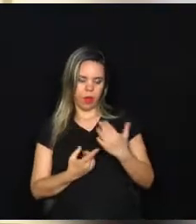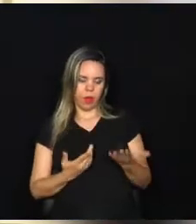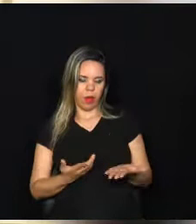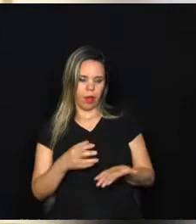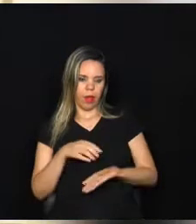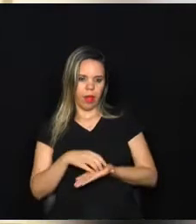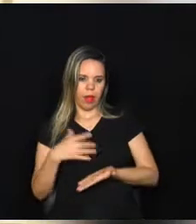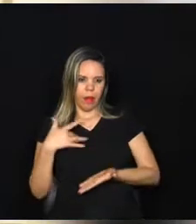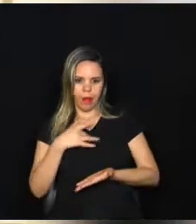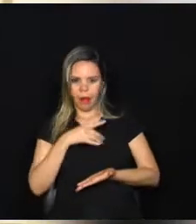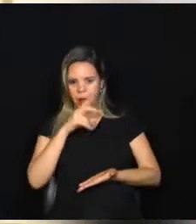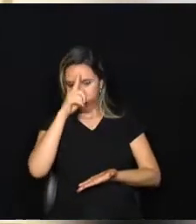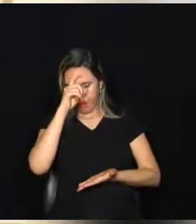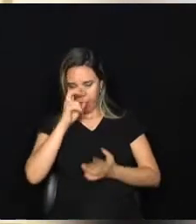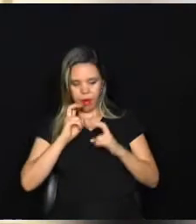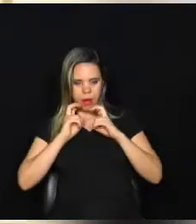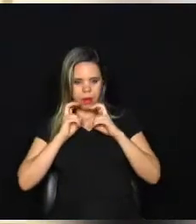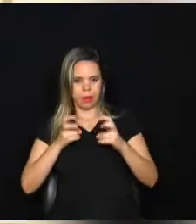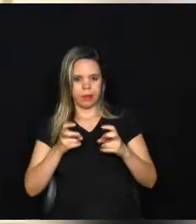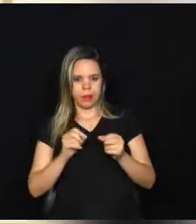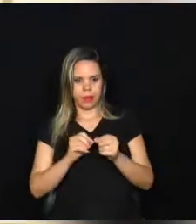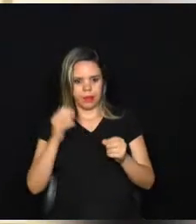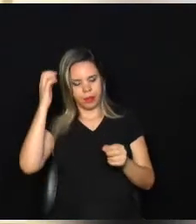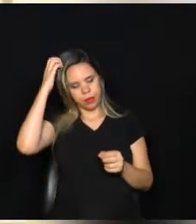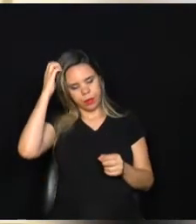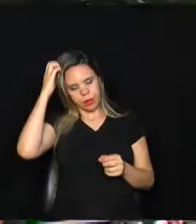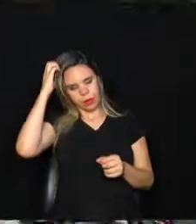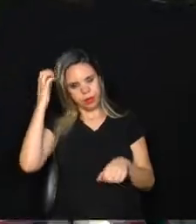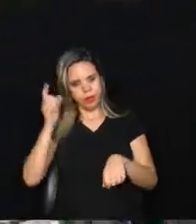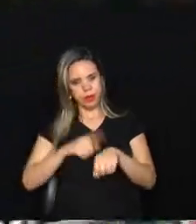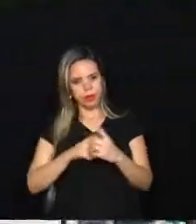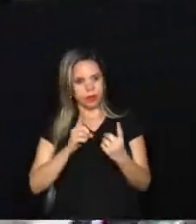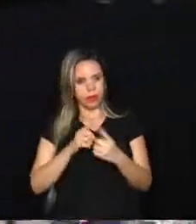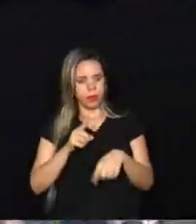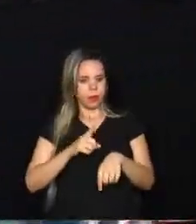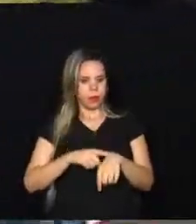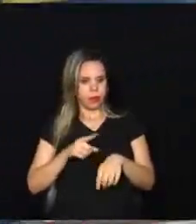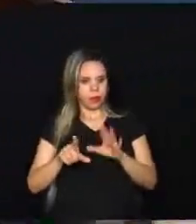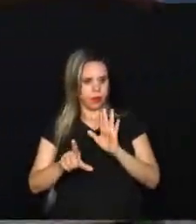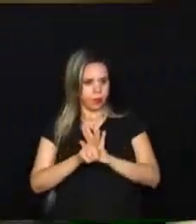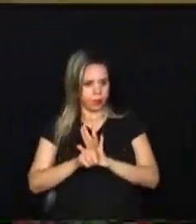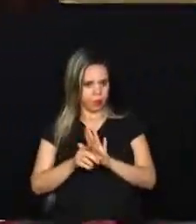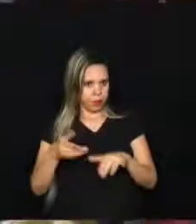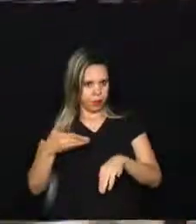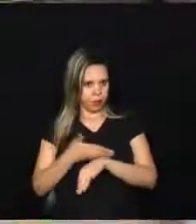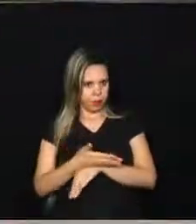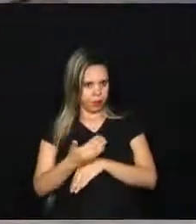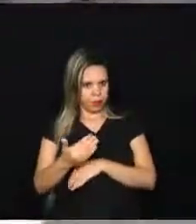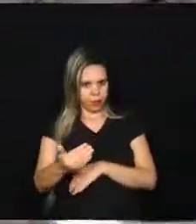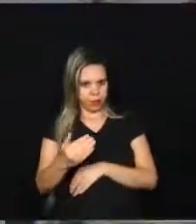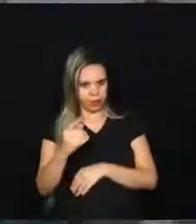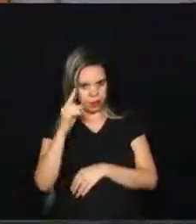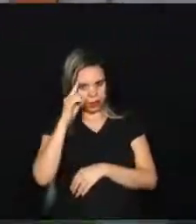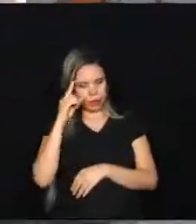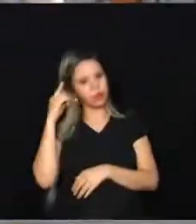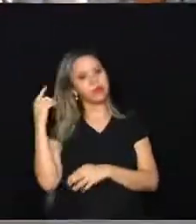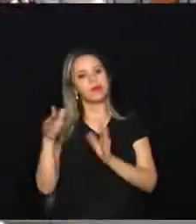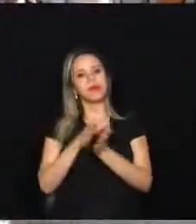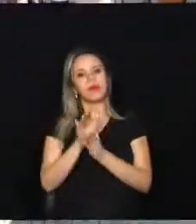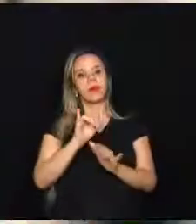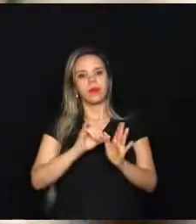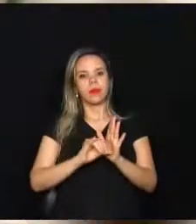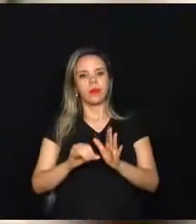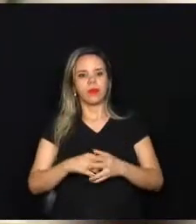e também pronto-socorro, o médico que está ali atendendo naquele momento. Esta lei entra em vigor na data de sua